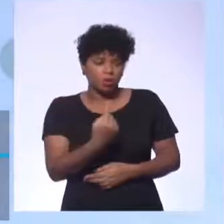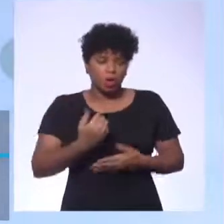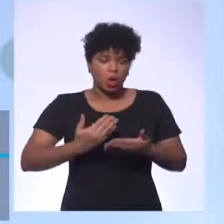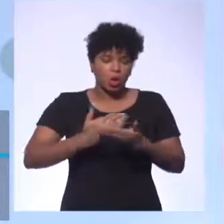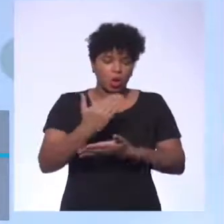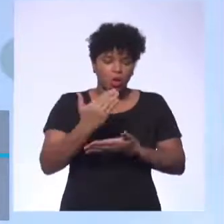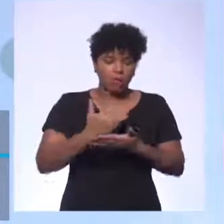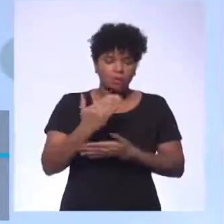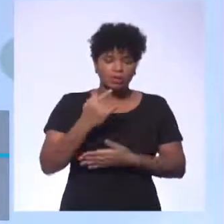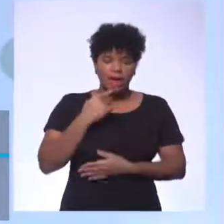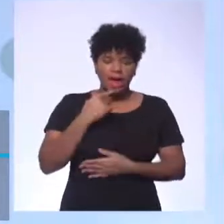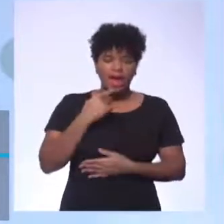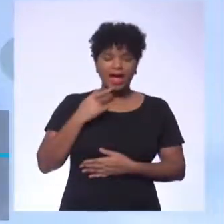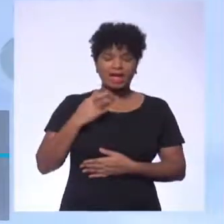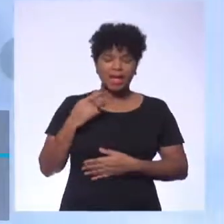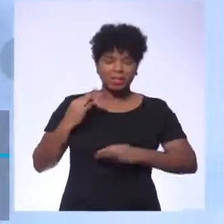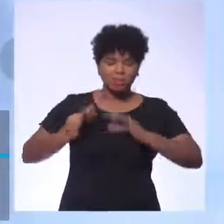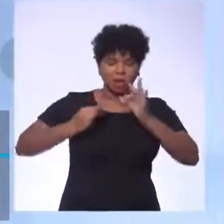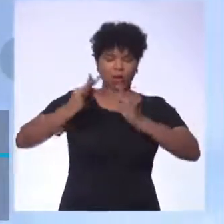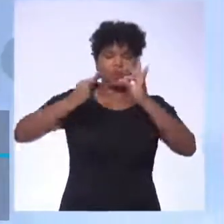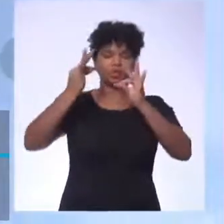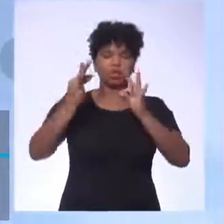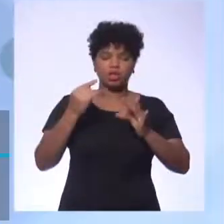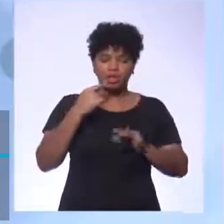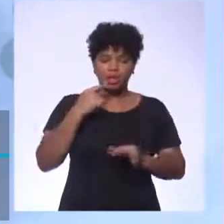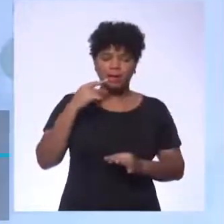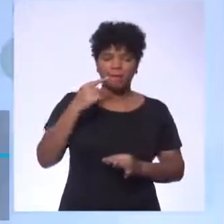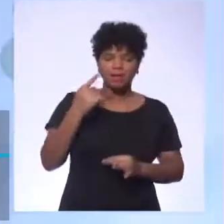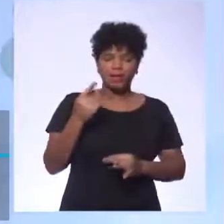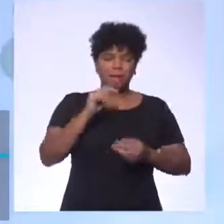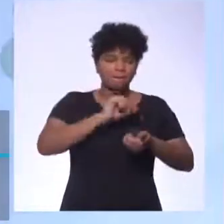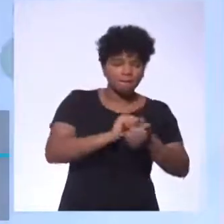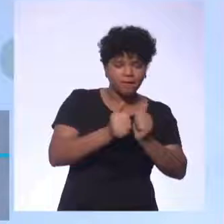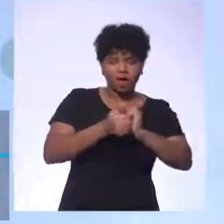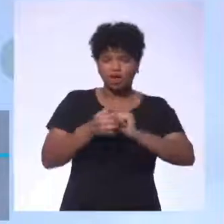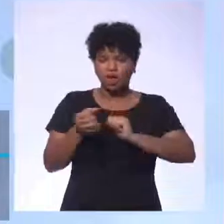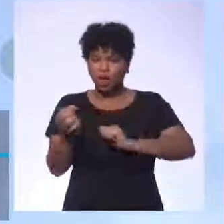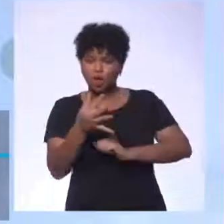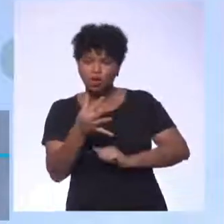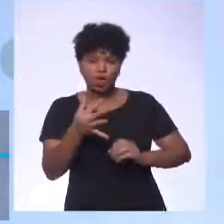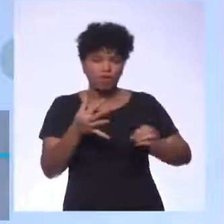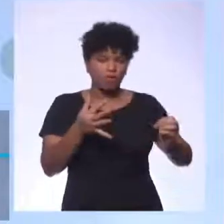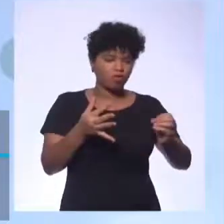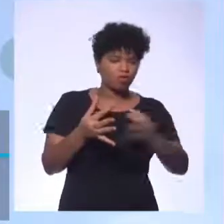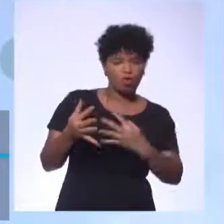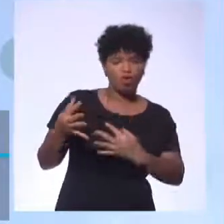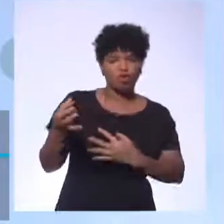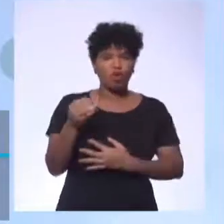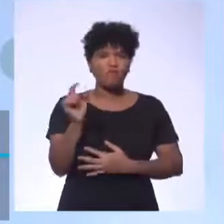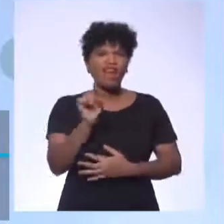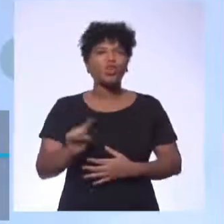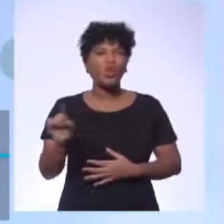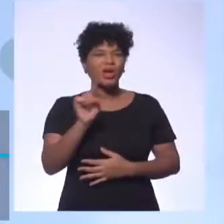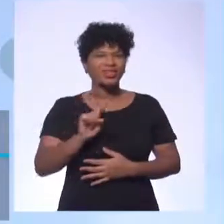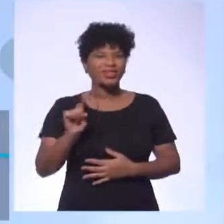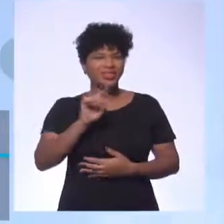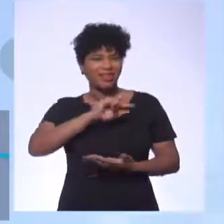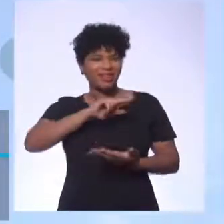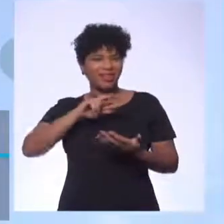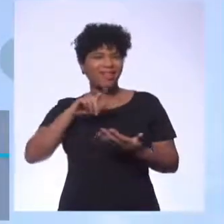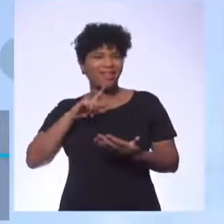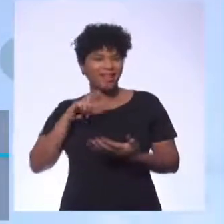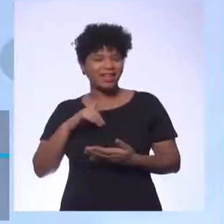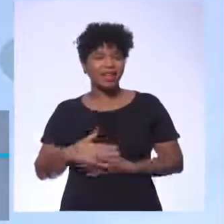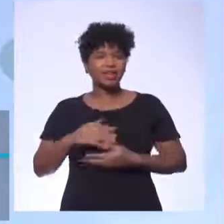aí dentro da informática, isso já acontece, né? Você compra ali um equipamento, daqui a pouco ele recebe uma atualização, ele vai se adaptando